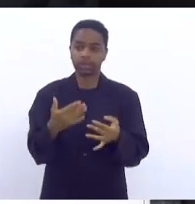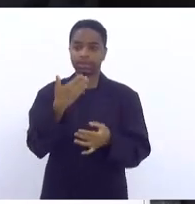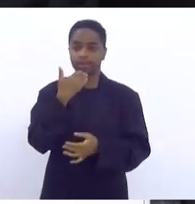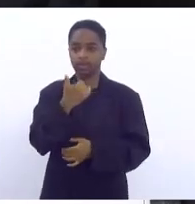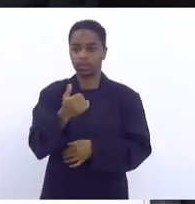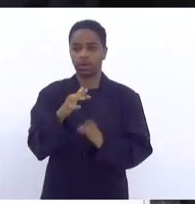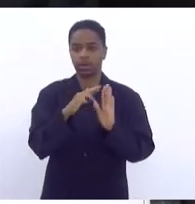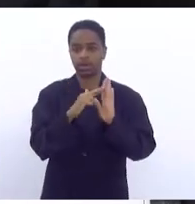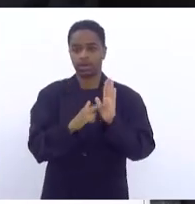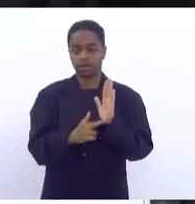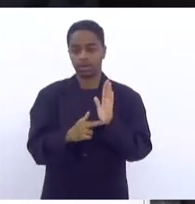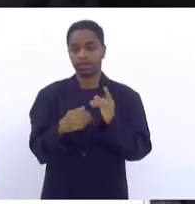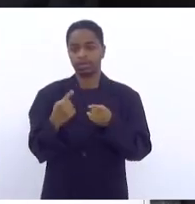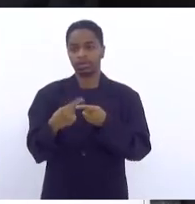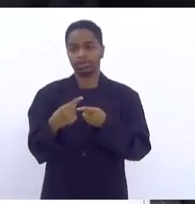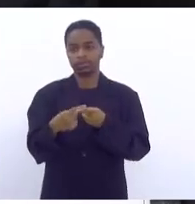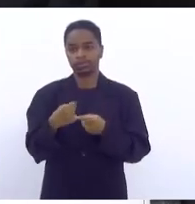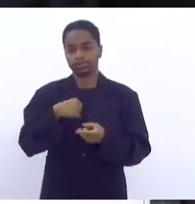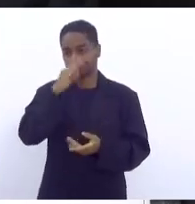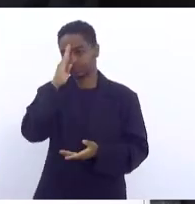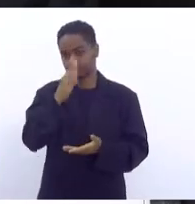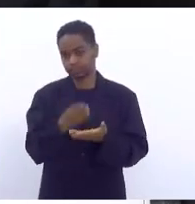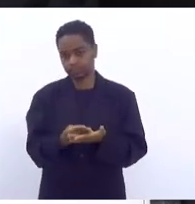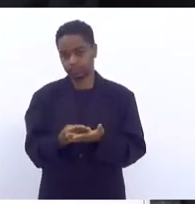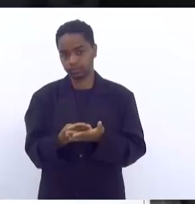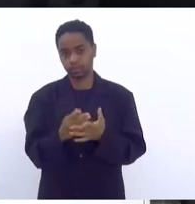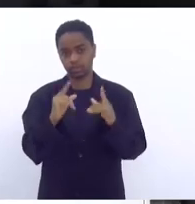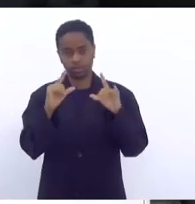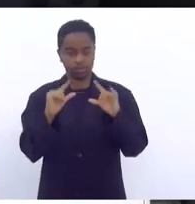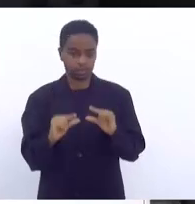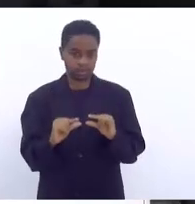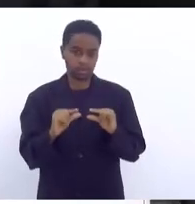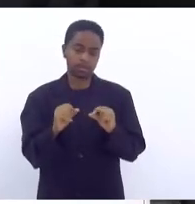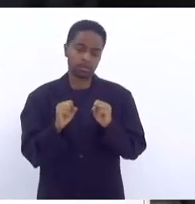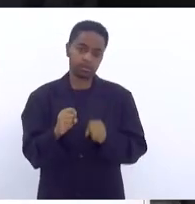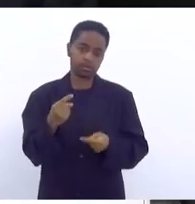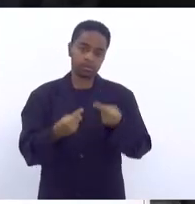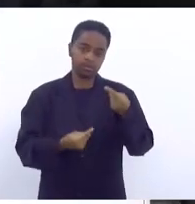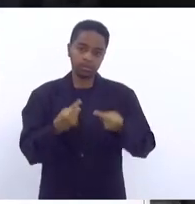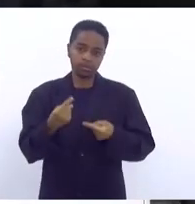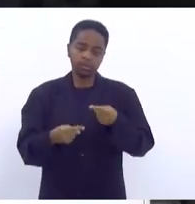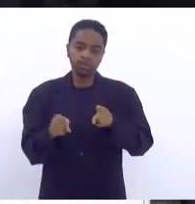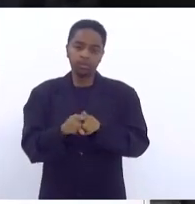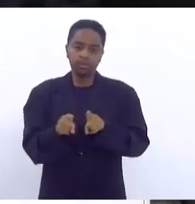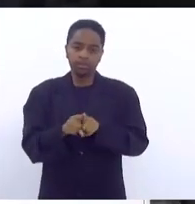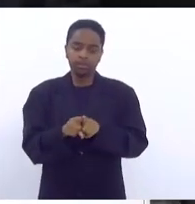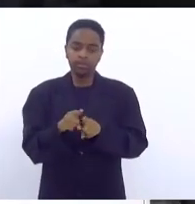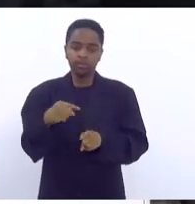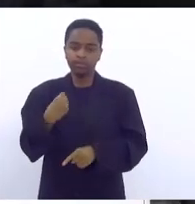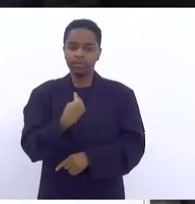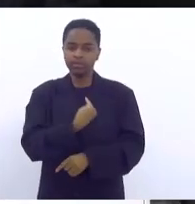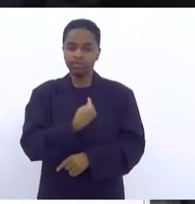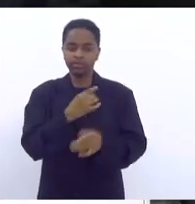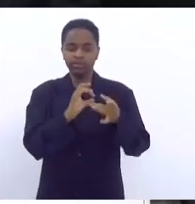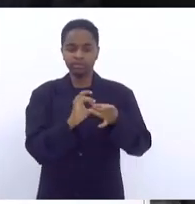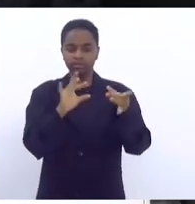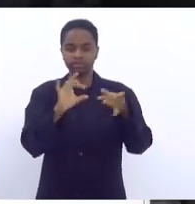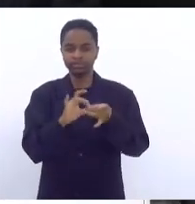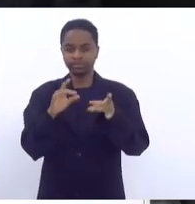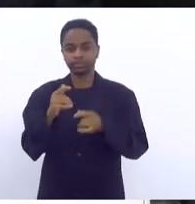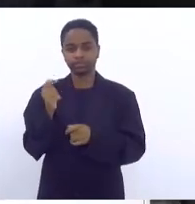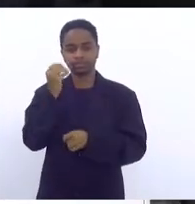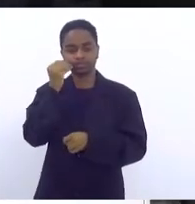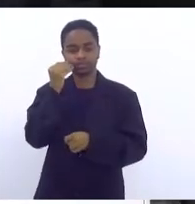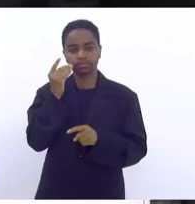que a questão da da do mínimo Vital pode ser discutido a gente tá se colocando à disposição para contribuir